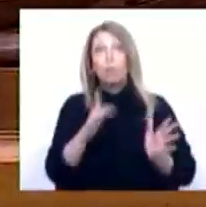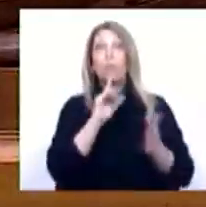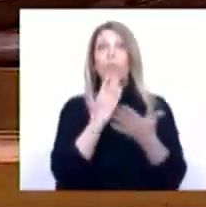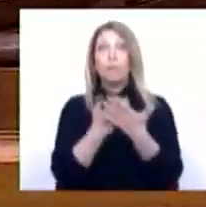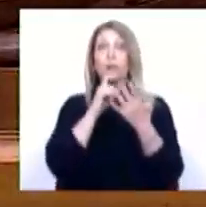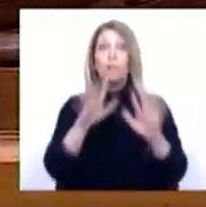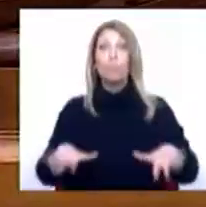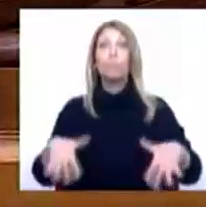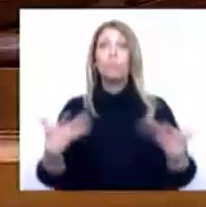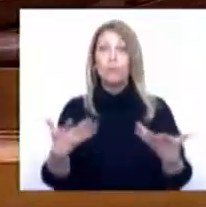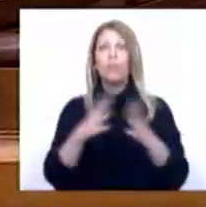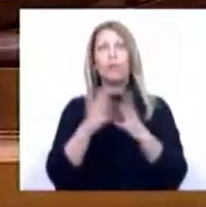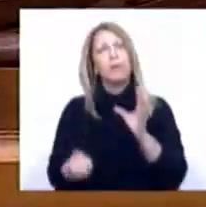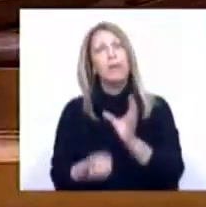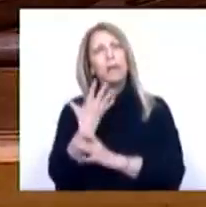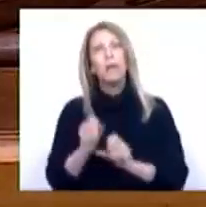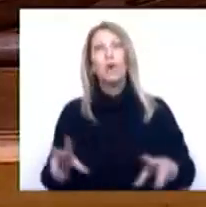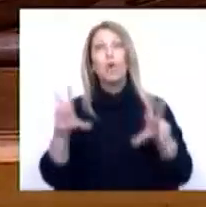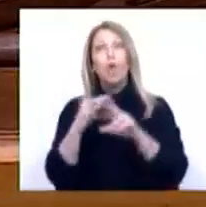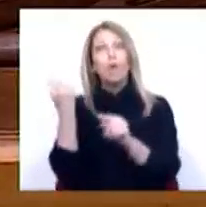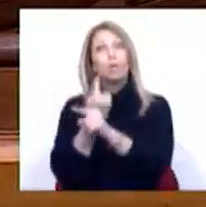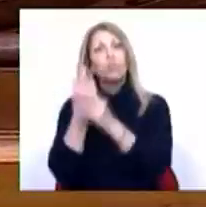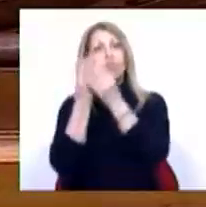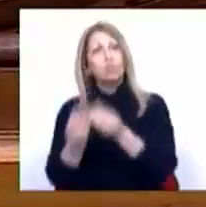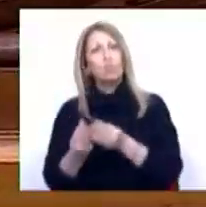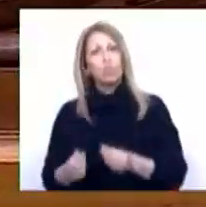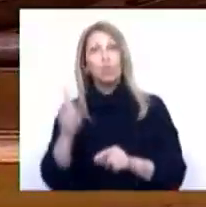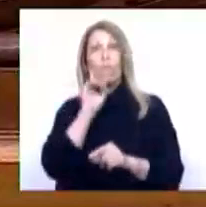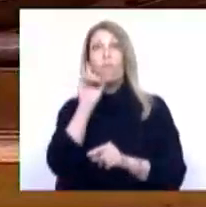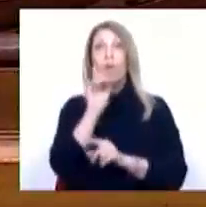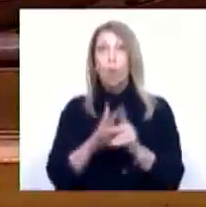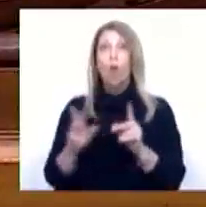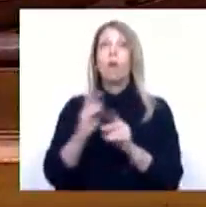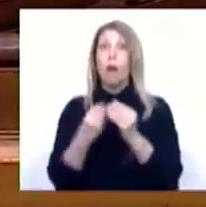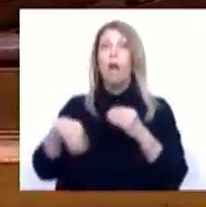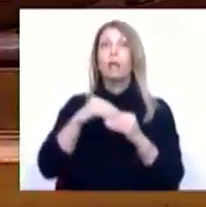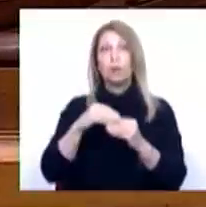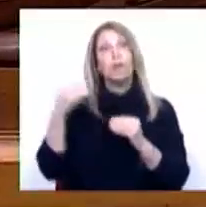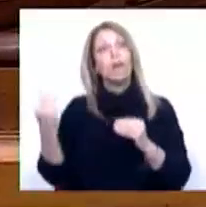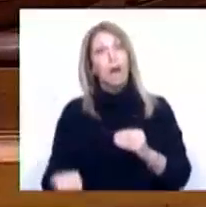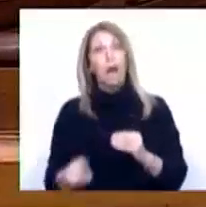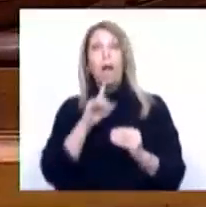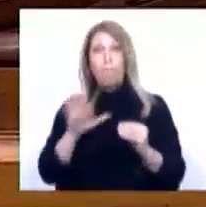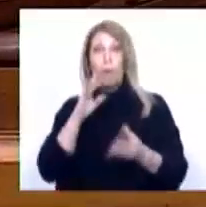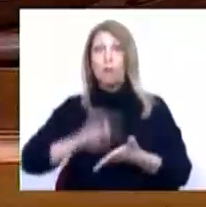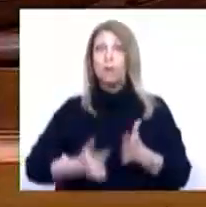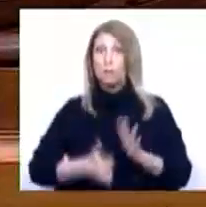desenvolvermos novos produtos de alto valor acrescentado. Isso pode ser absolutamente decisivo para o futuro.